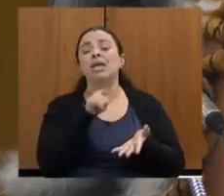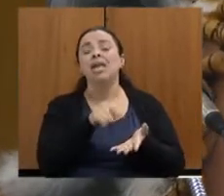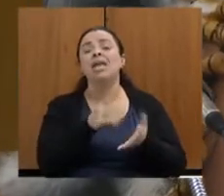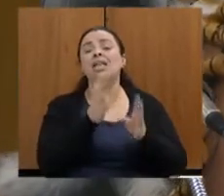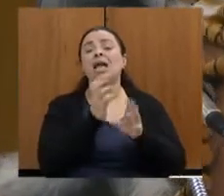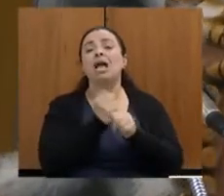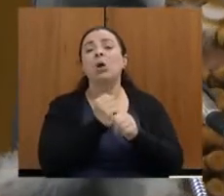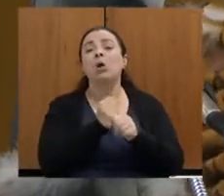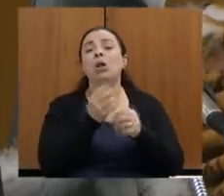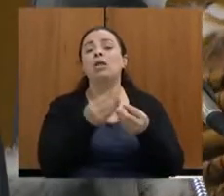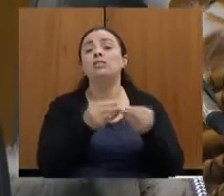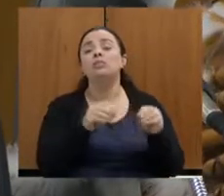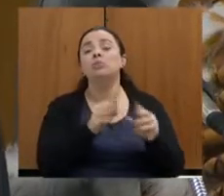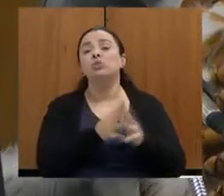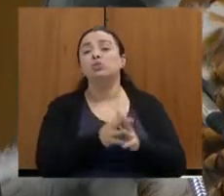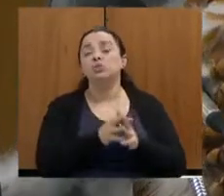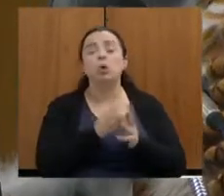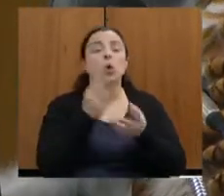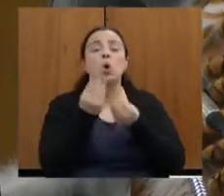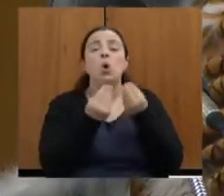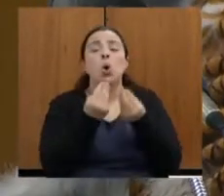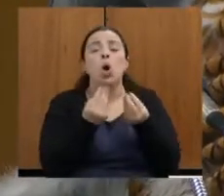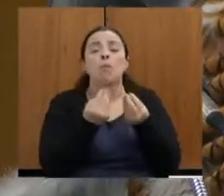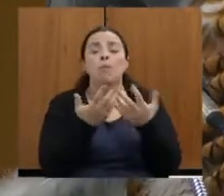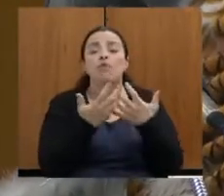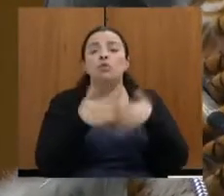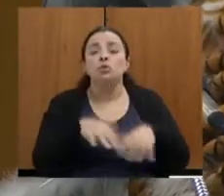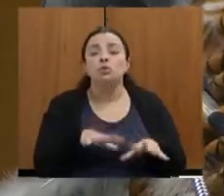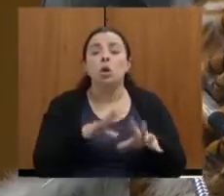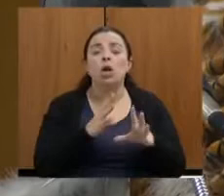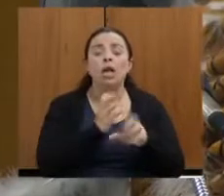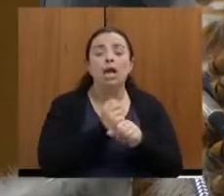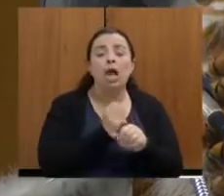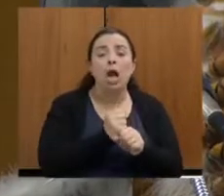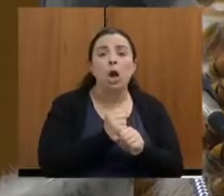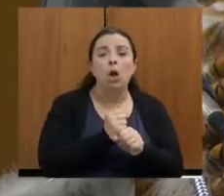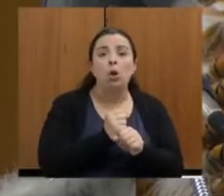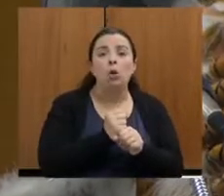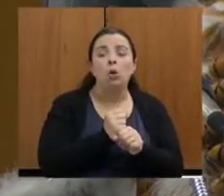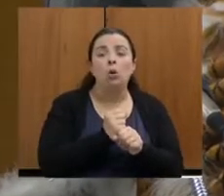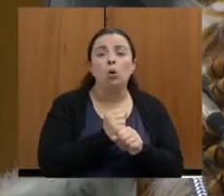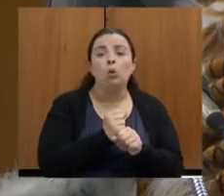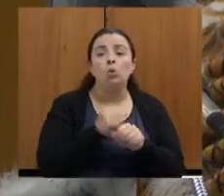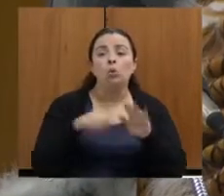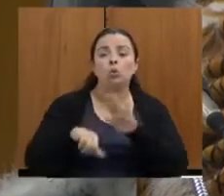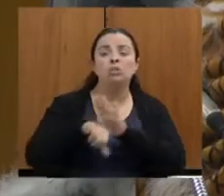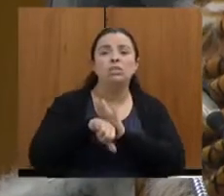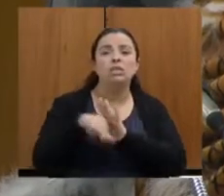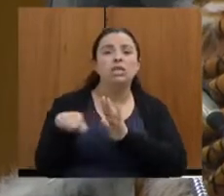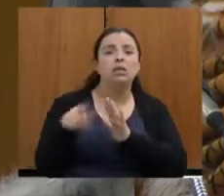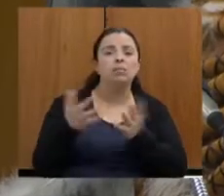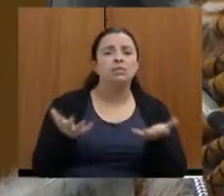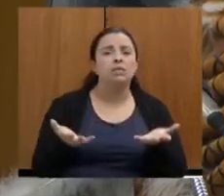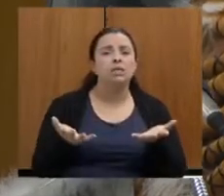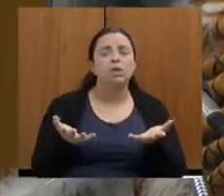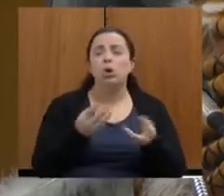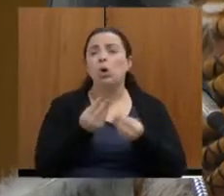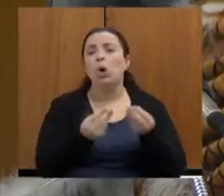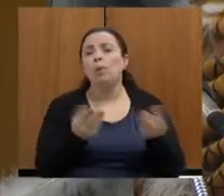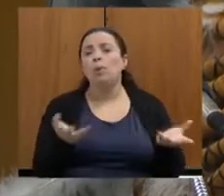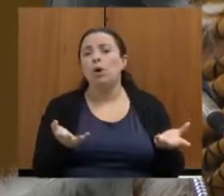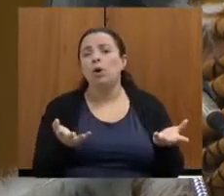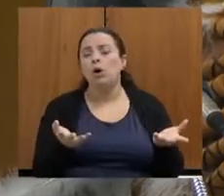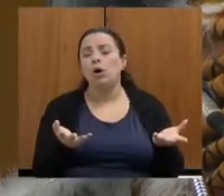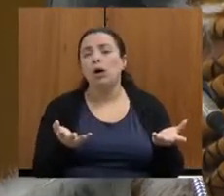né como é que funciona fazer conta em nome em relação aos são provocados até